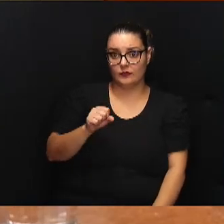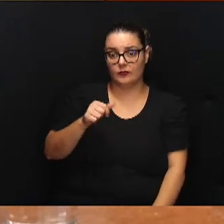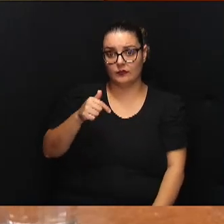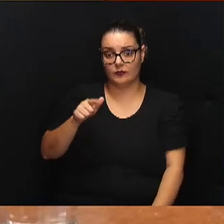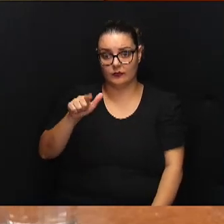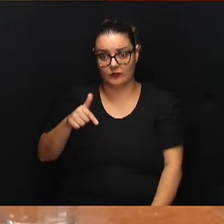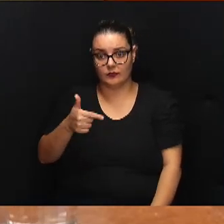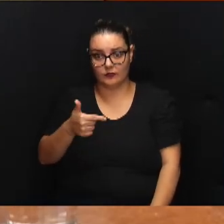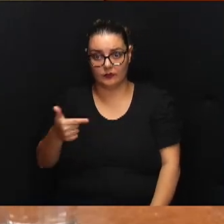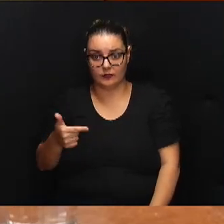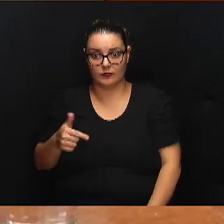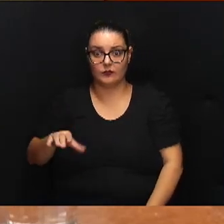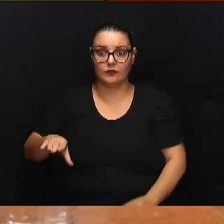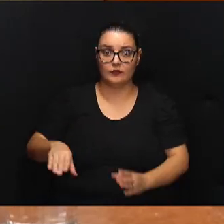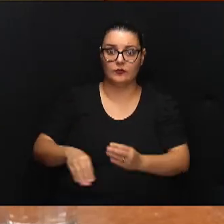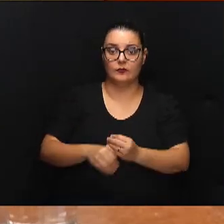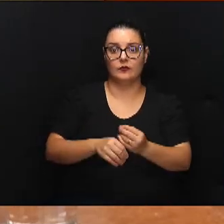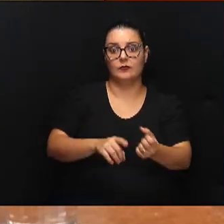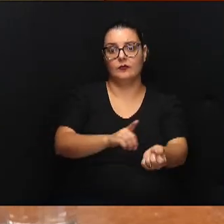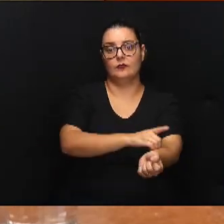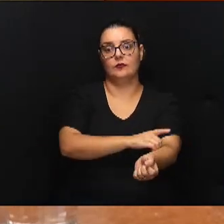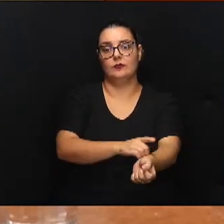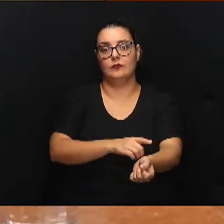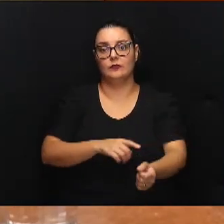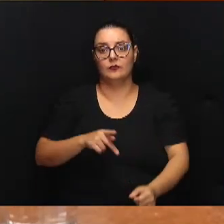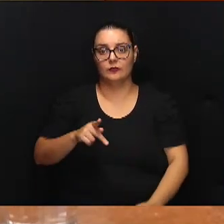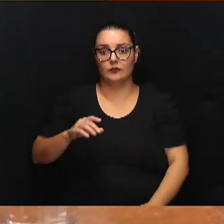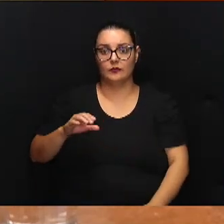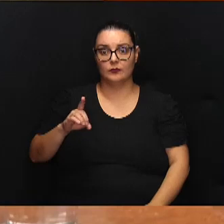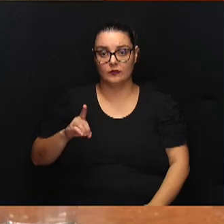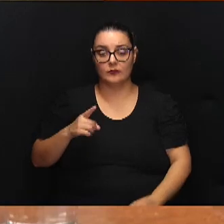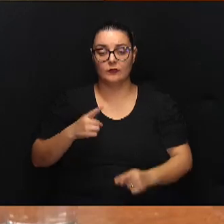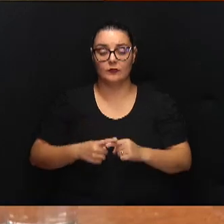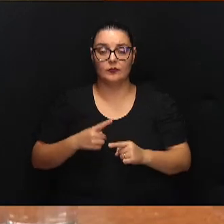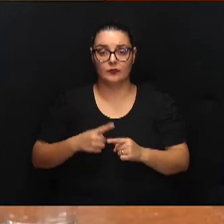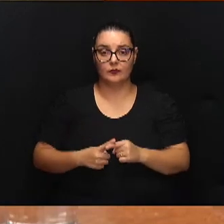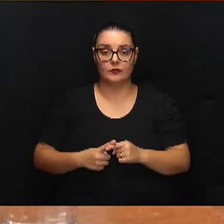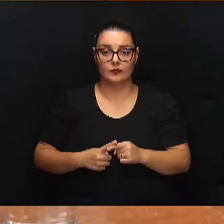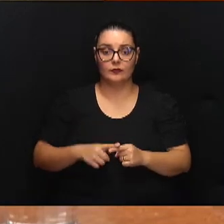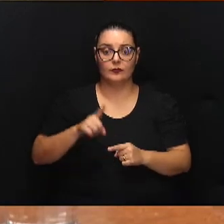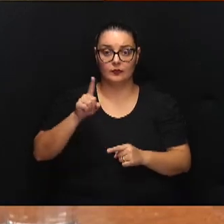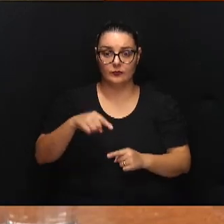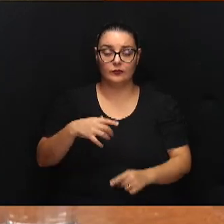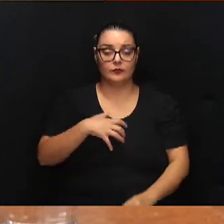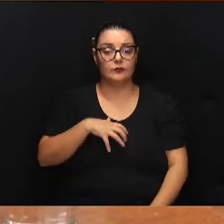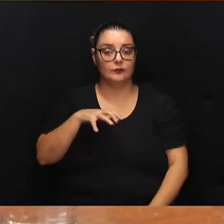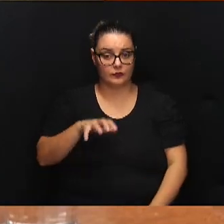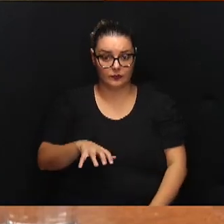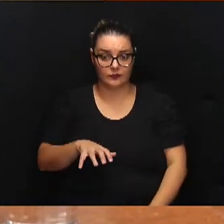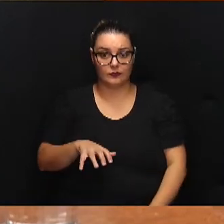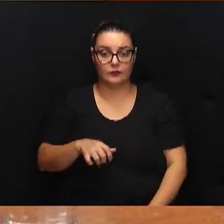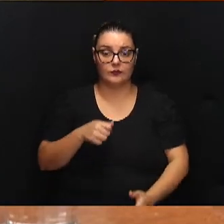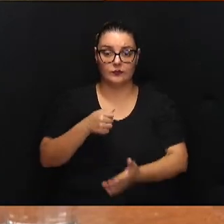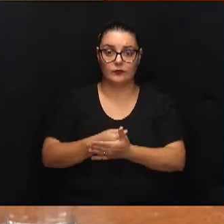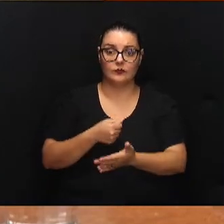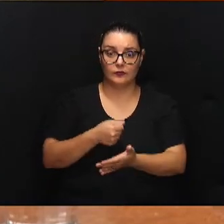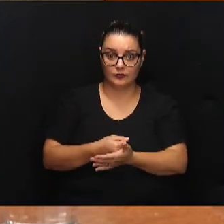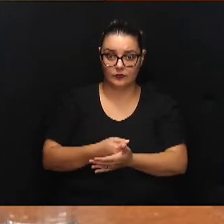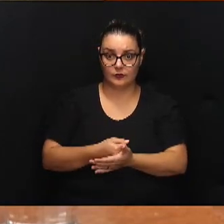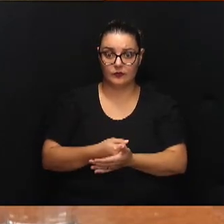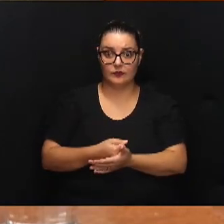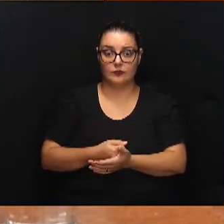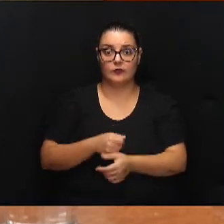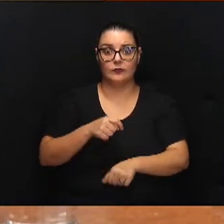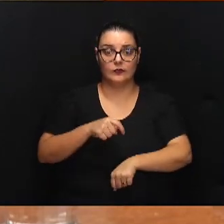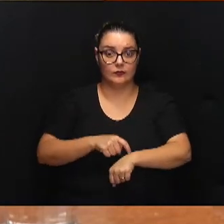para incluir o diabetes no rol de PCD. Por quê? Porque é uma condição que nos exige muito